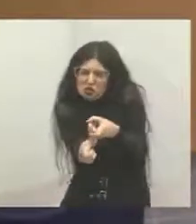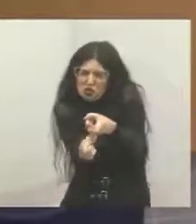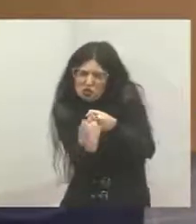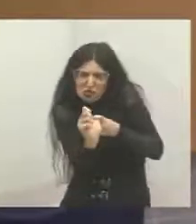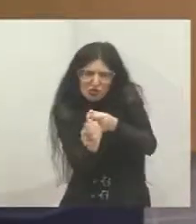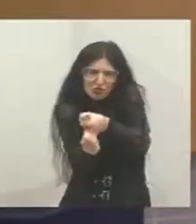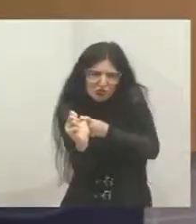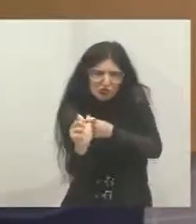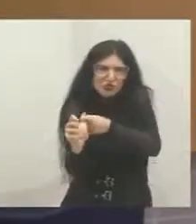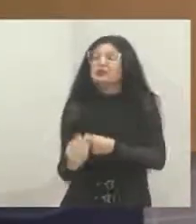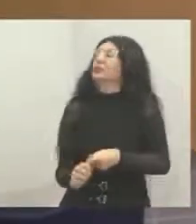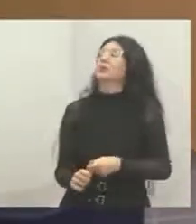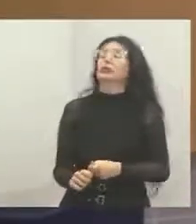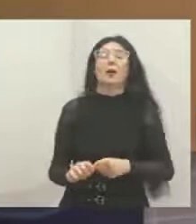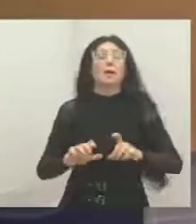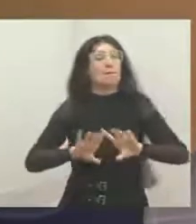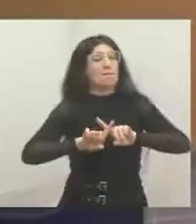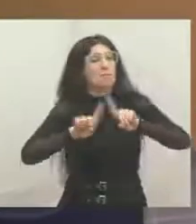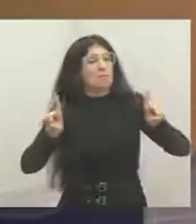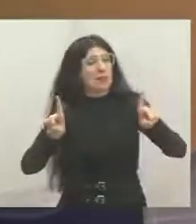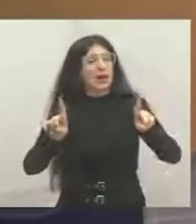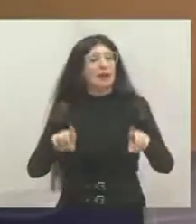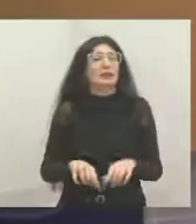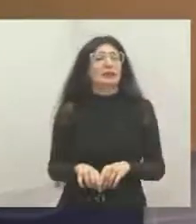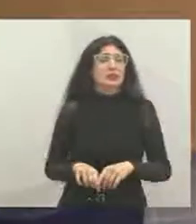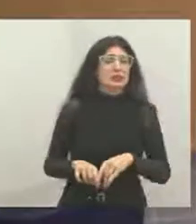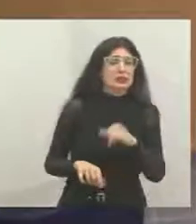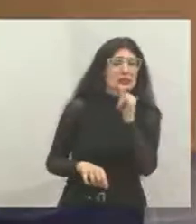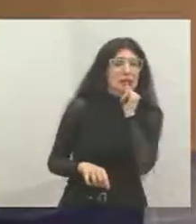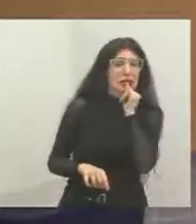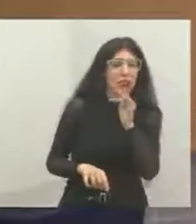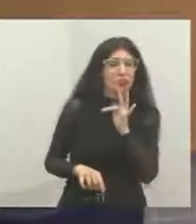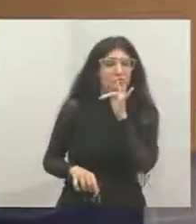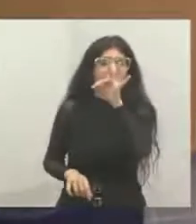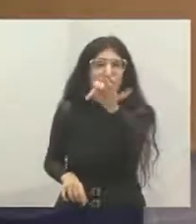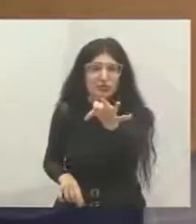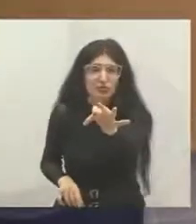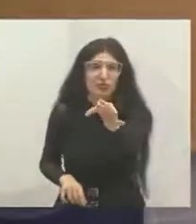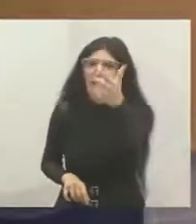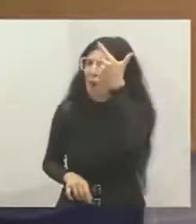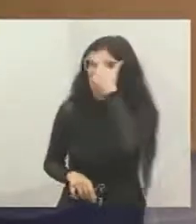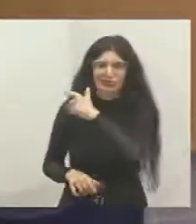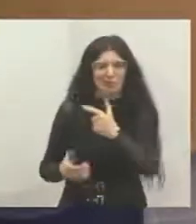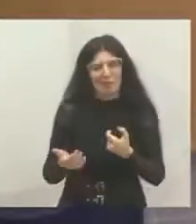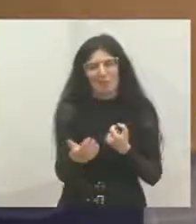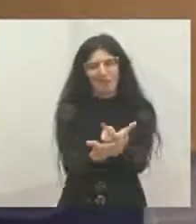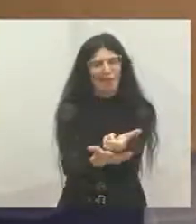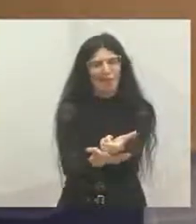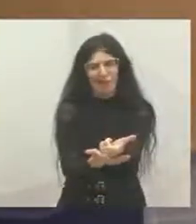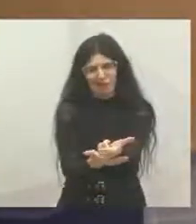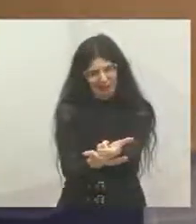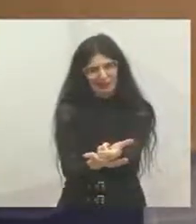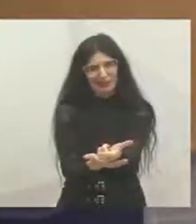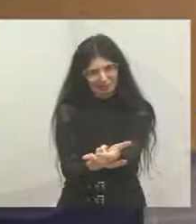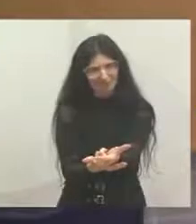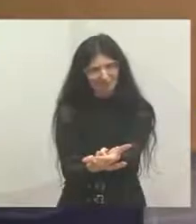possamos futuramente não ter condições financeiras de pagar, que é onde você comenta de uma forma bem colocada o